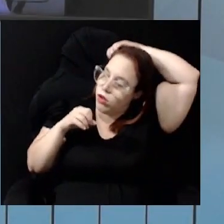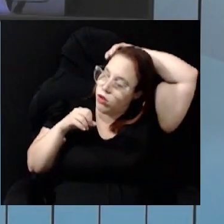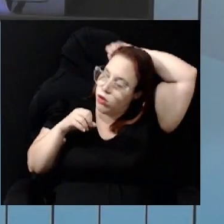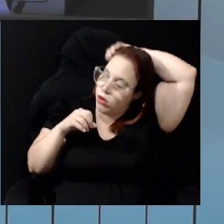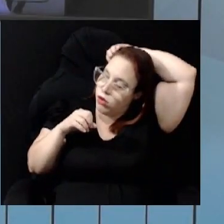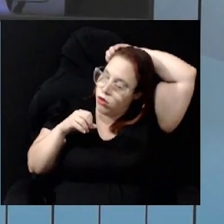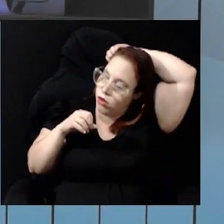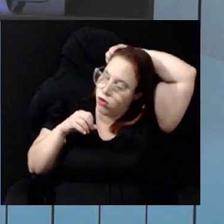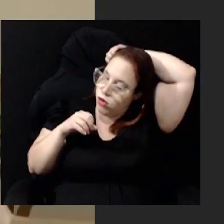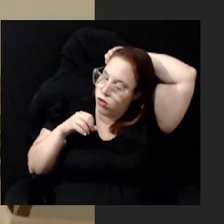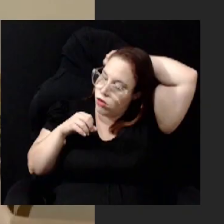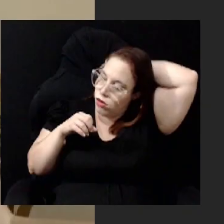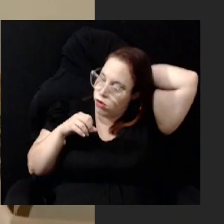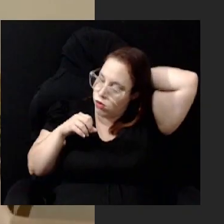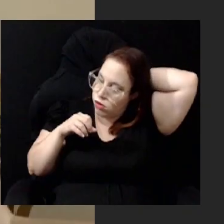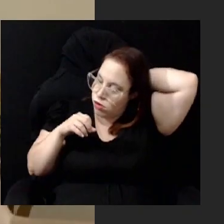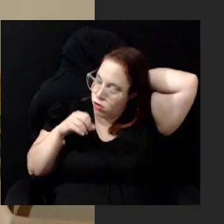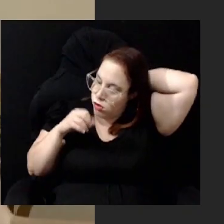orientações?